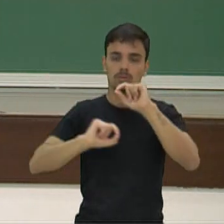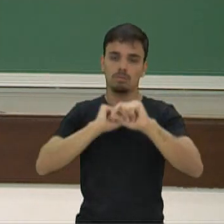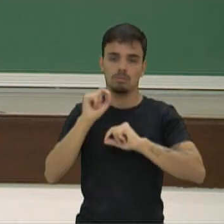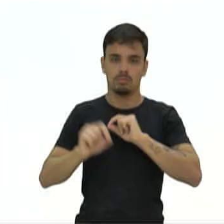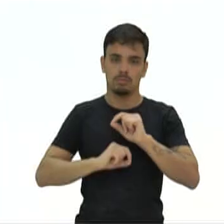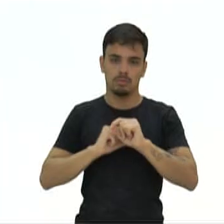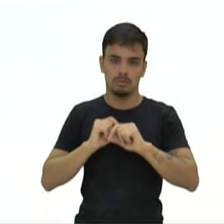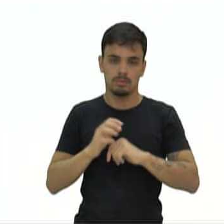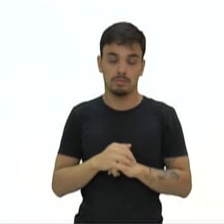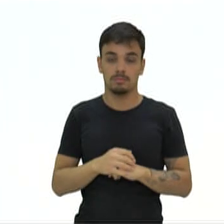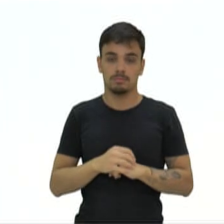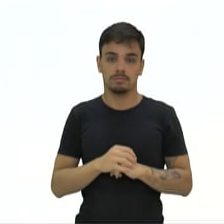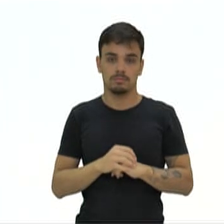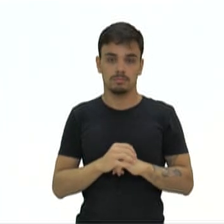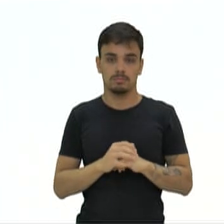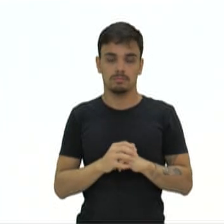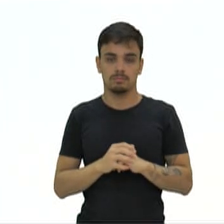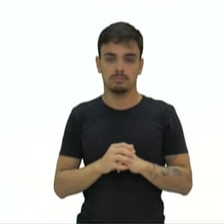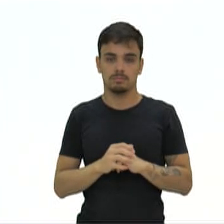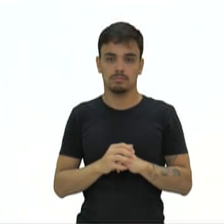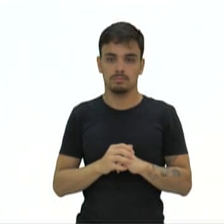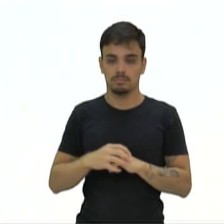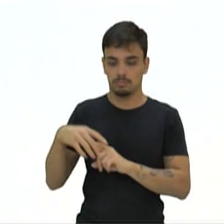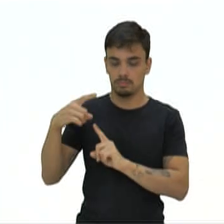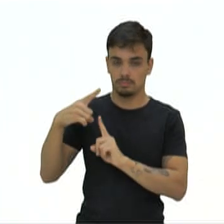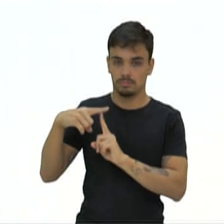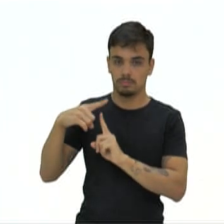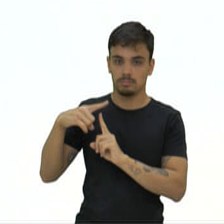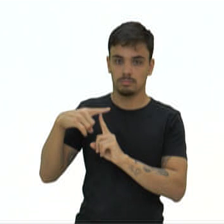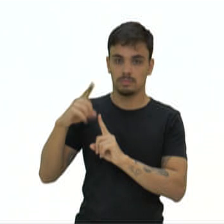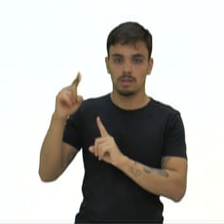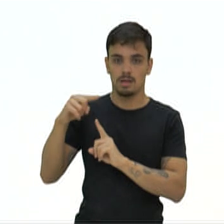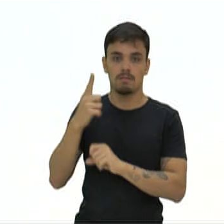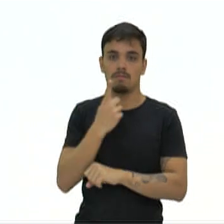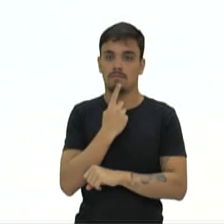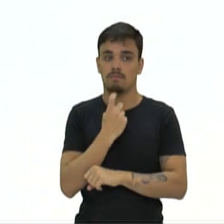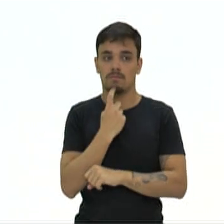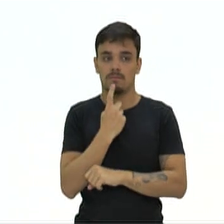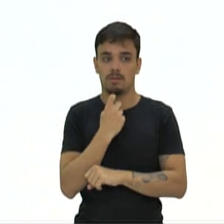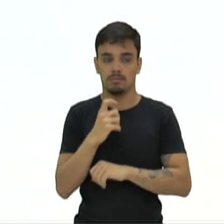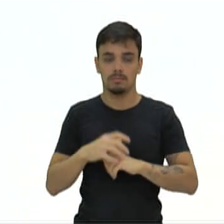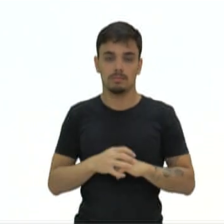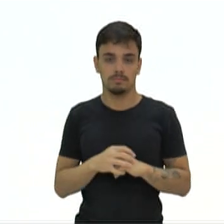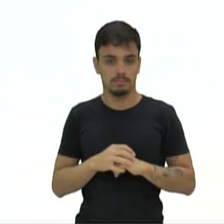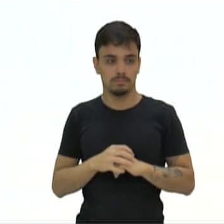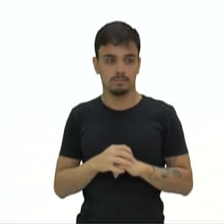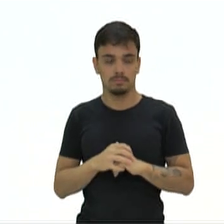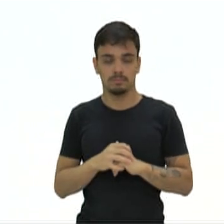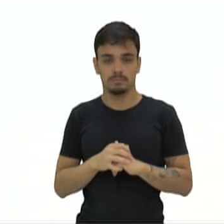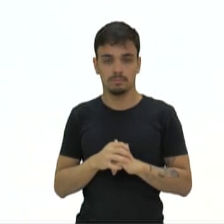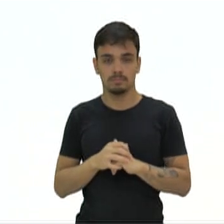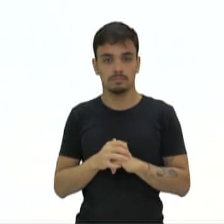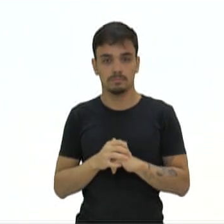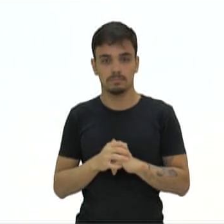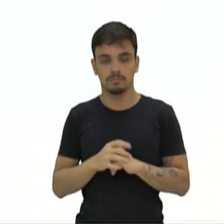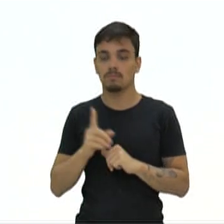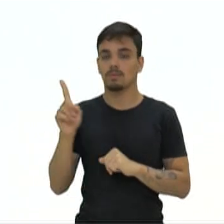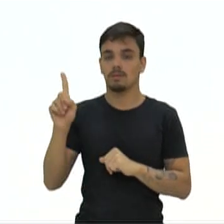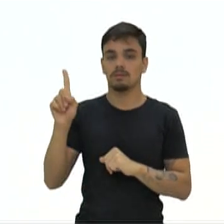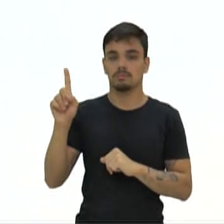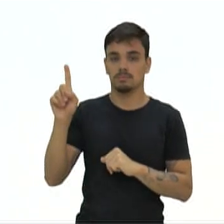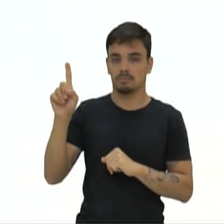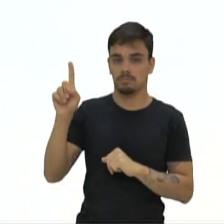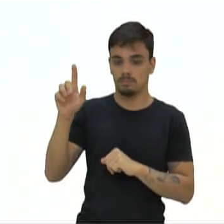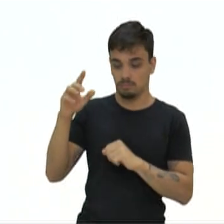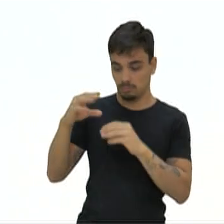eu a fiz. Toledo, você vê que a terra é vermelha, né? Tá vendo a terra vermelha? Esta terra que você está vendo ali,